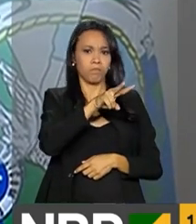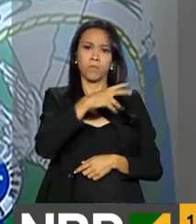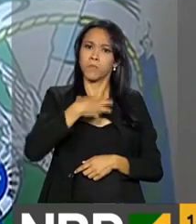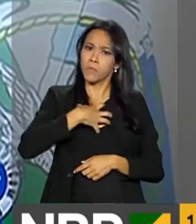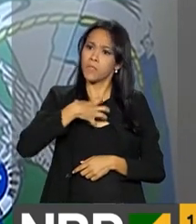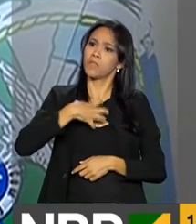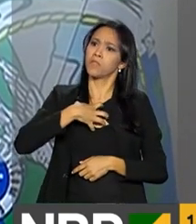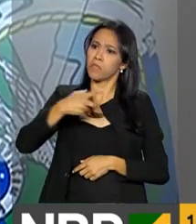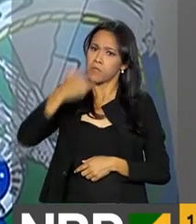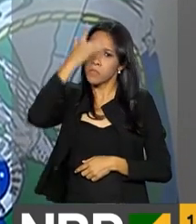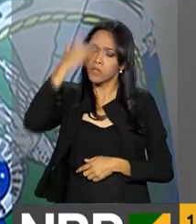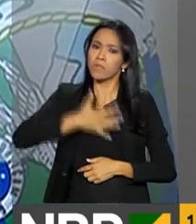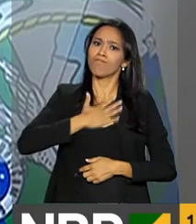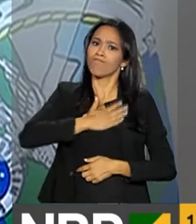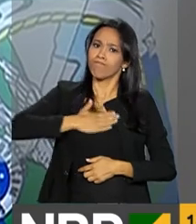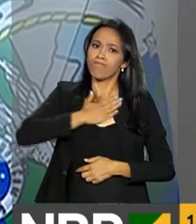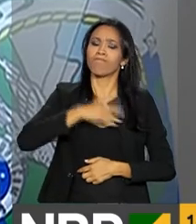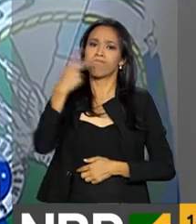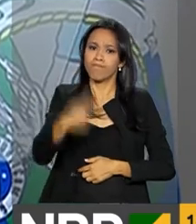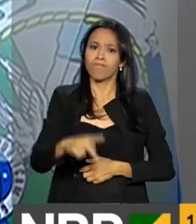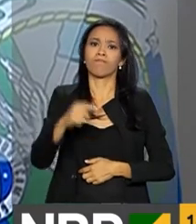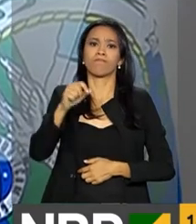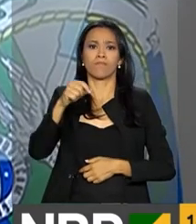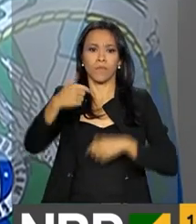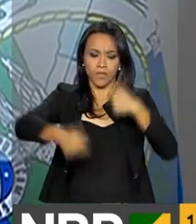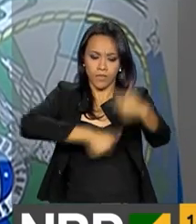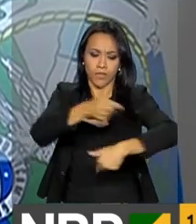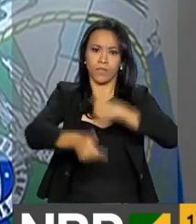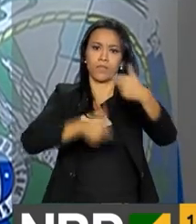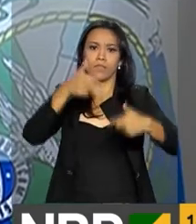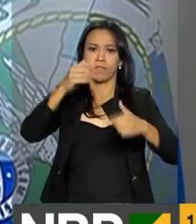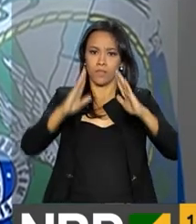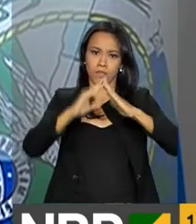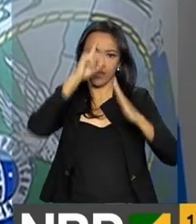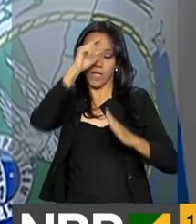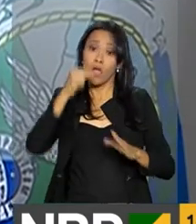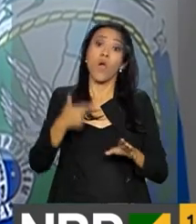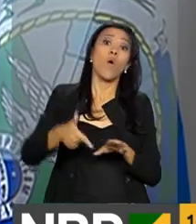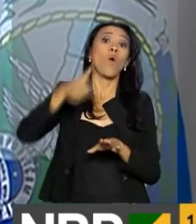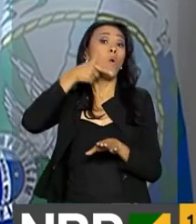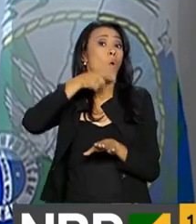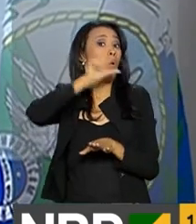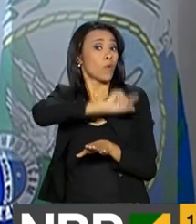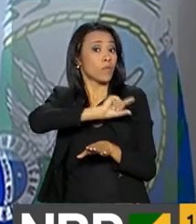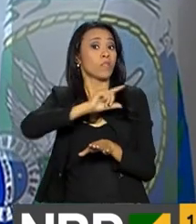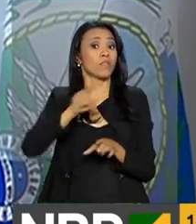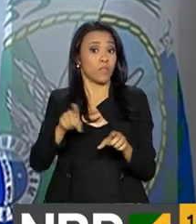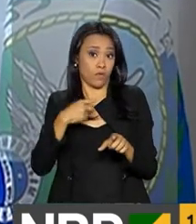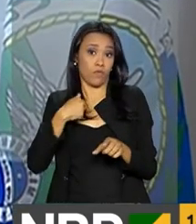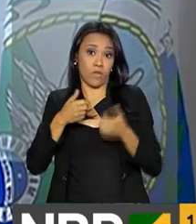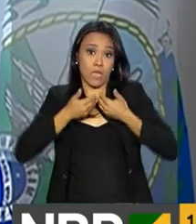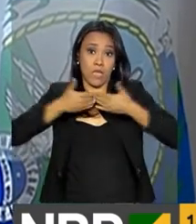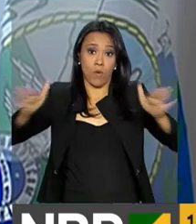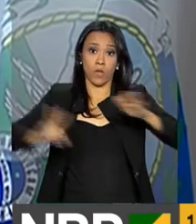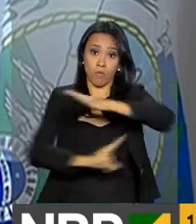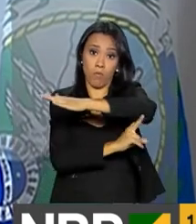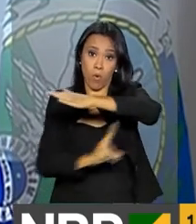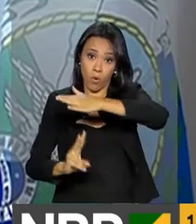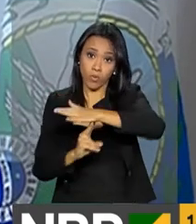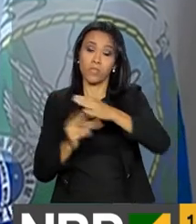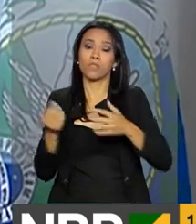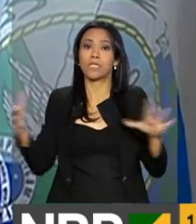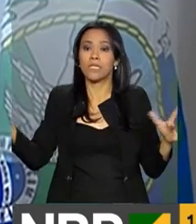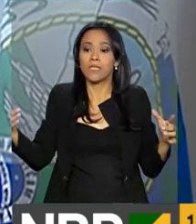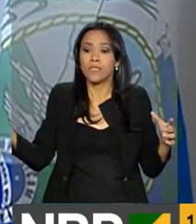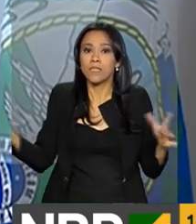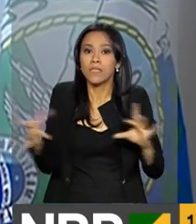por este instituto. Por isso digo eu, ao lado da ponte, né, que eu inaugurei ontem, a ponte é sempre uma ligação entre pessoas, entre